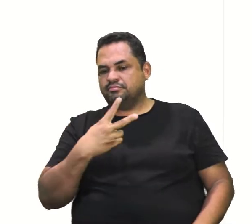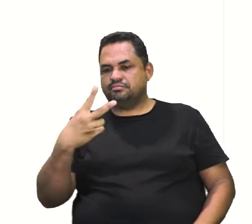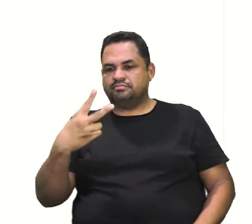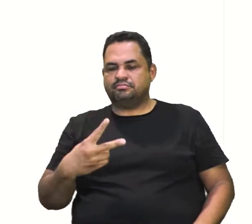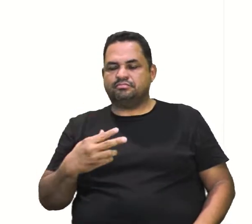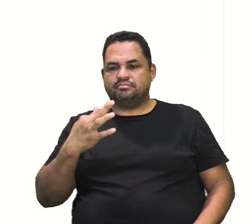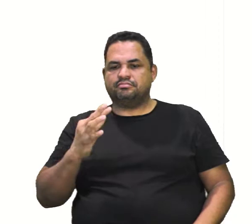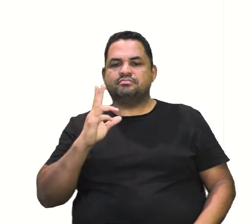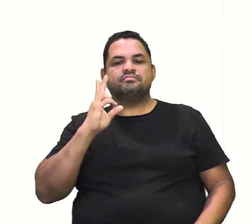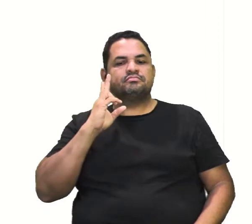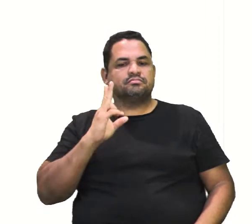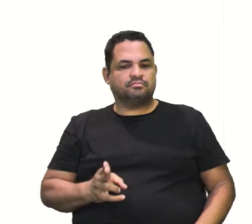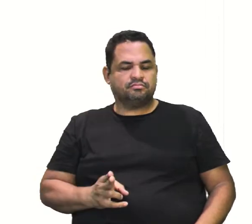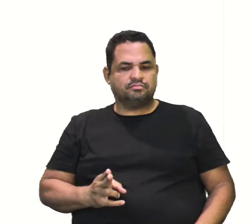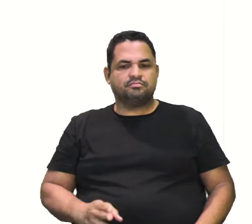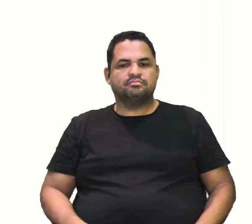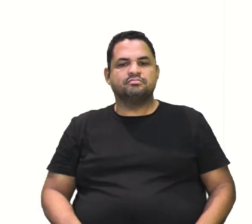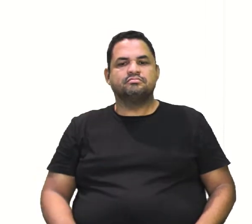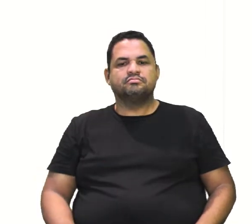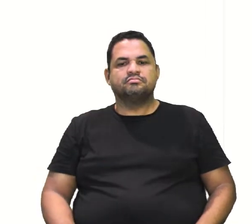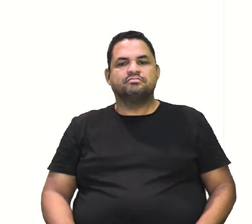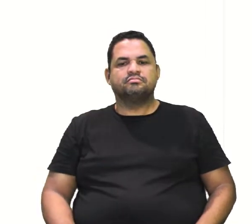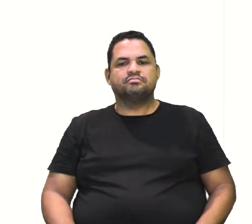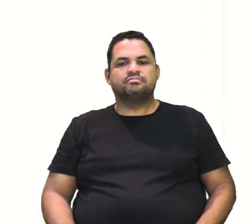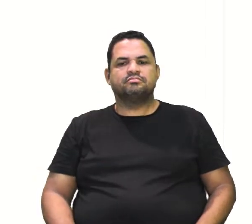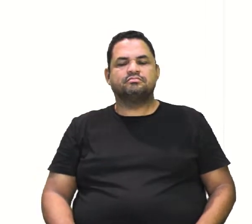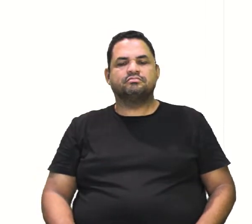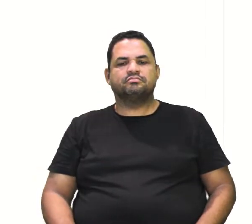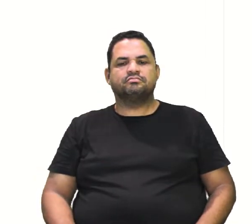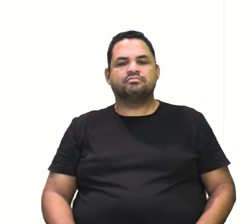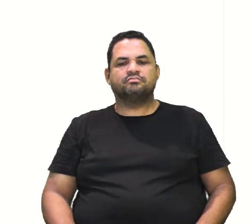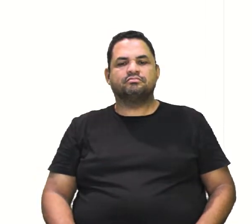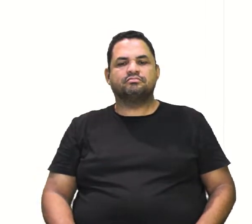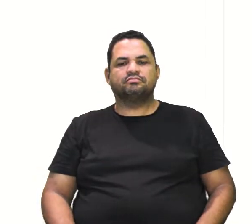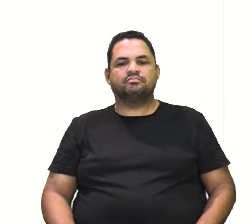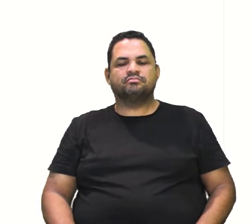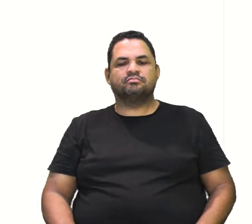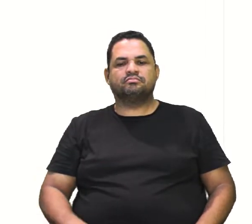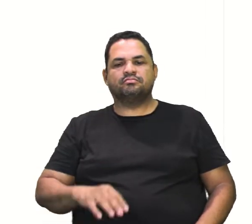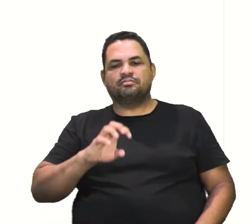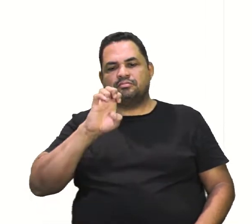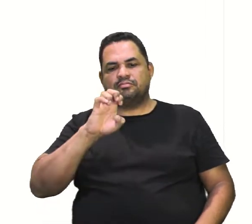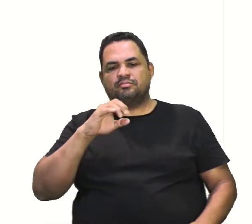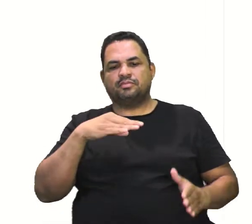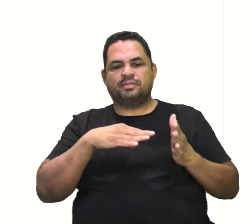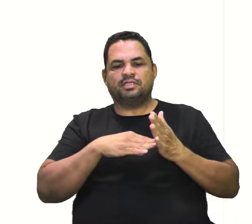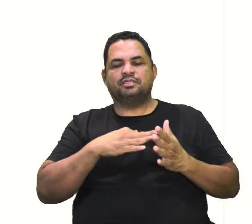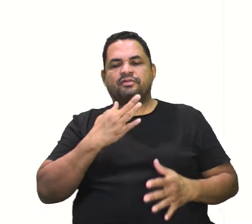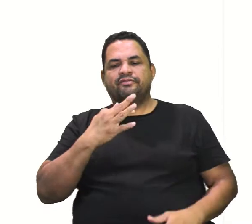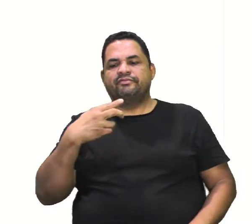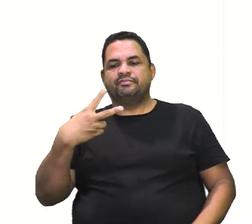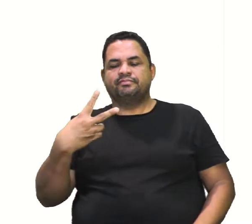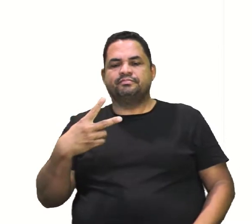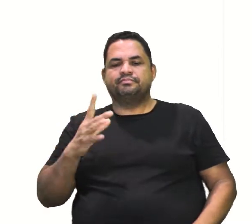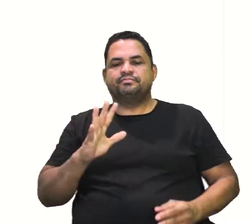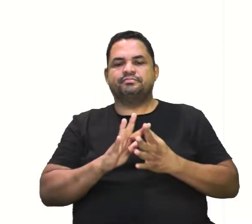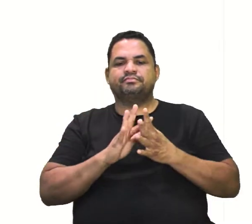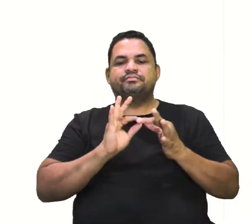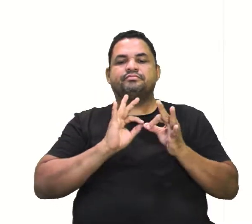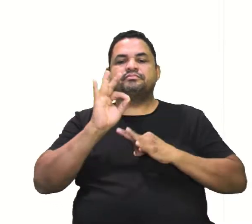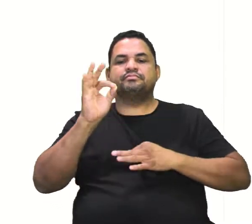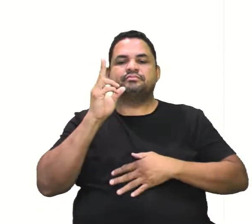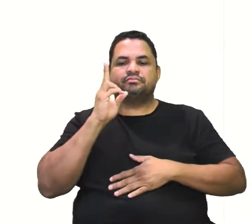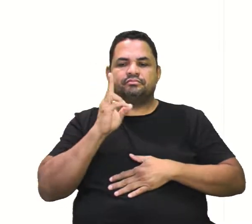foco 2, é a mesma coisa que se eu fizer a distância do E ao foco 1 e a distância do E ao foco 2. Essa distância